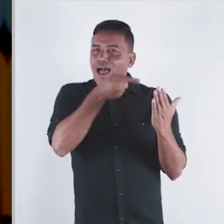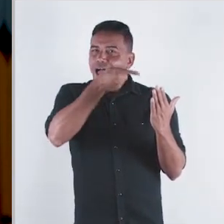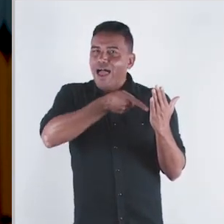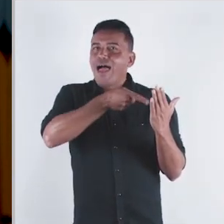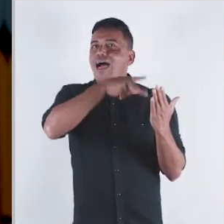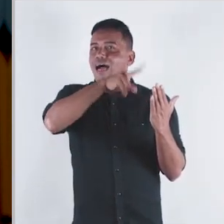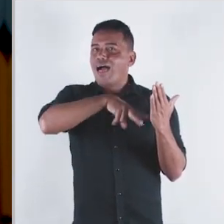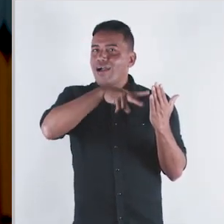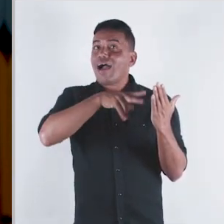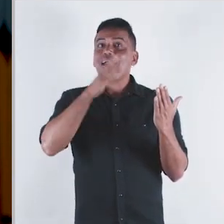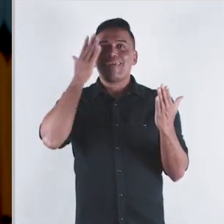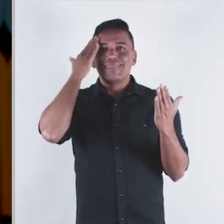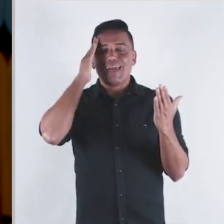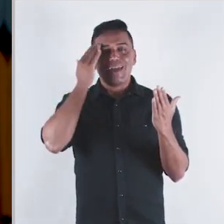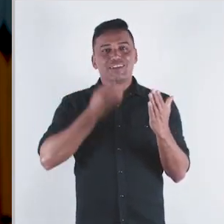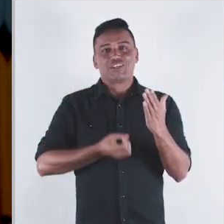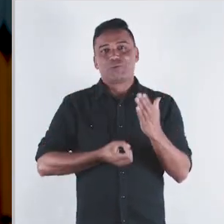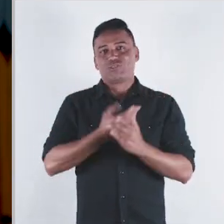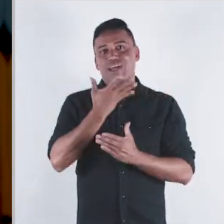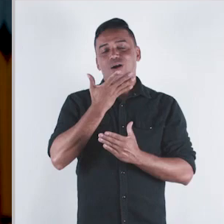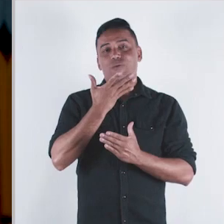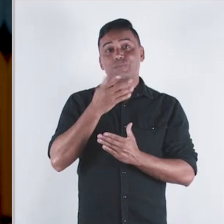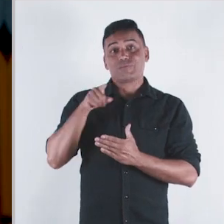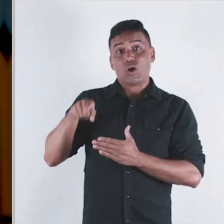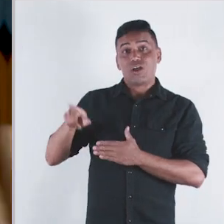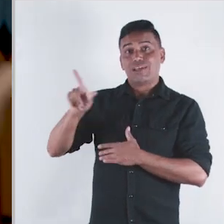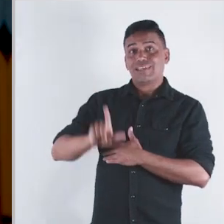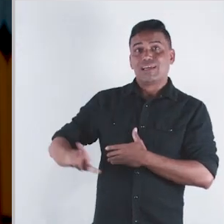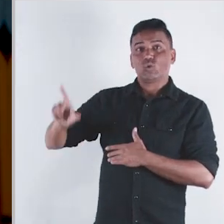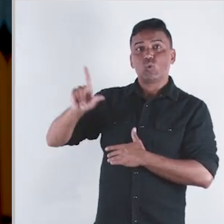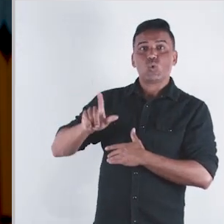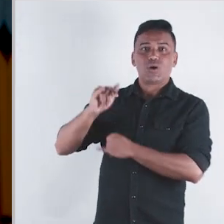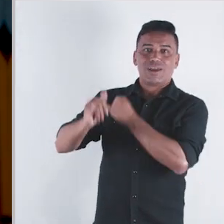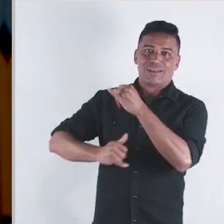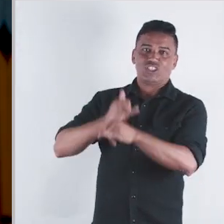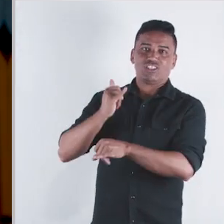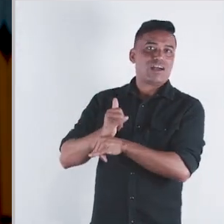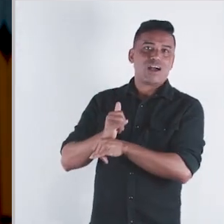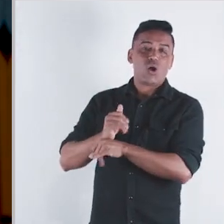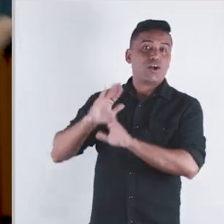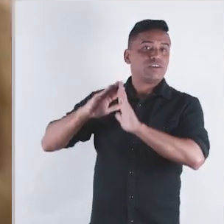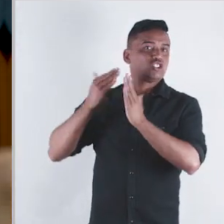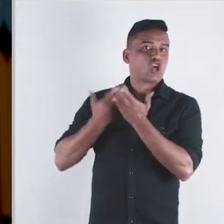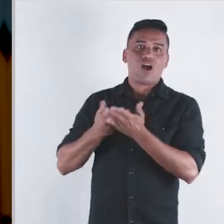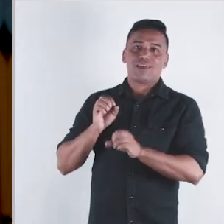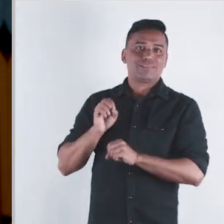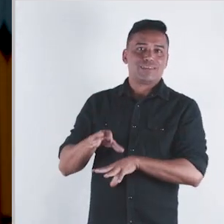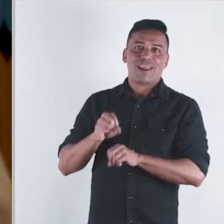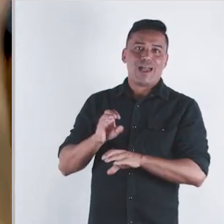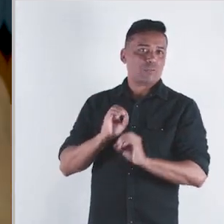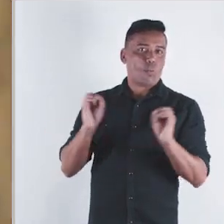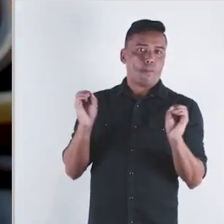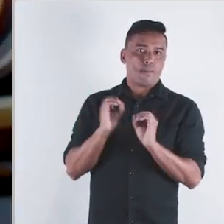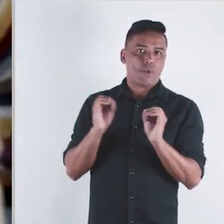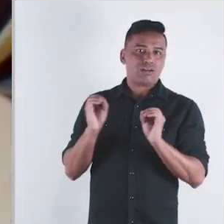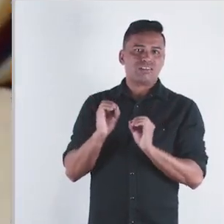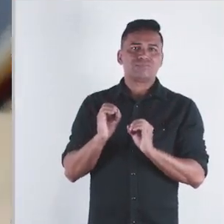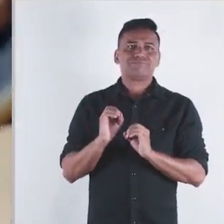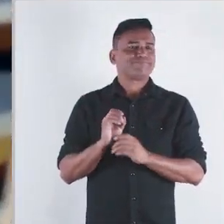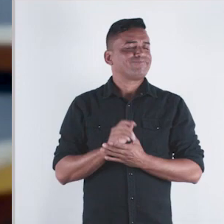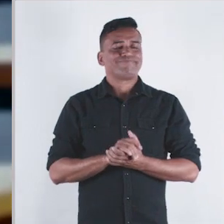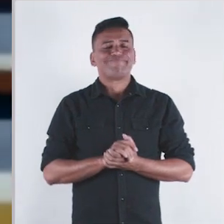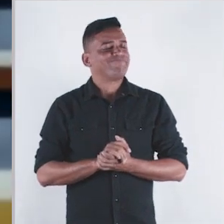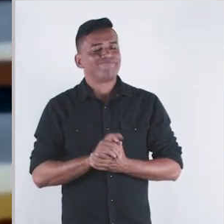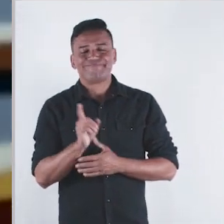essa produção. Mas a isso. literatura digital não é ensinada na escola, pelo menos eu acho que não. Não sei se isso Não, é não, diferente.